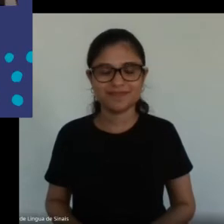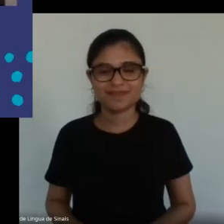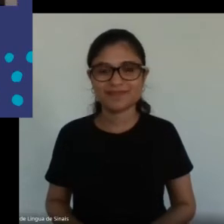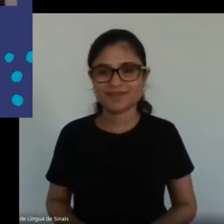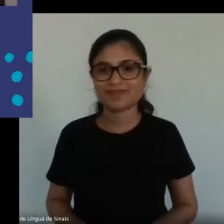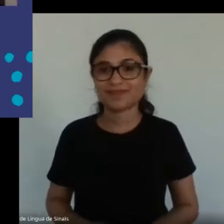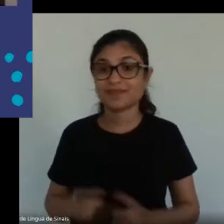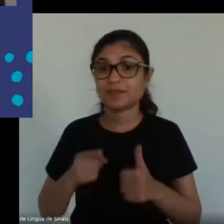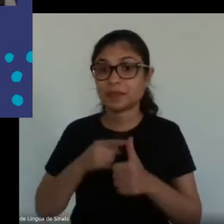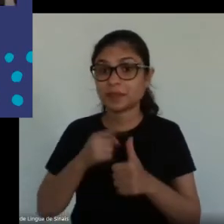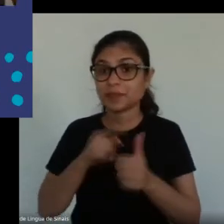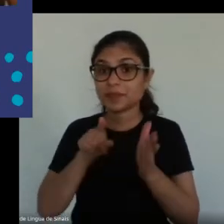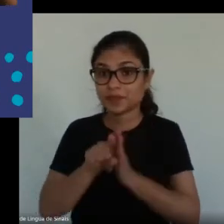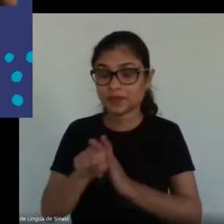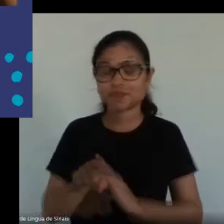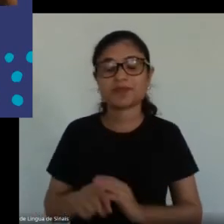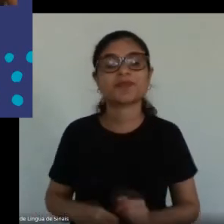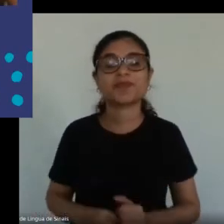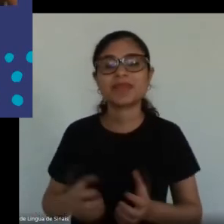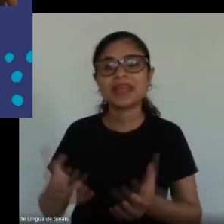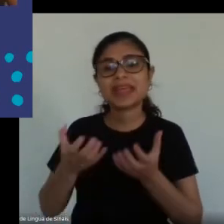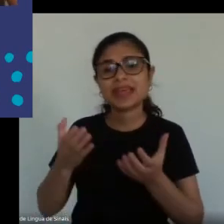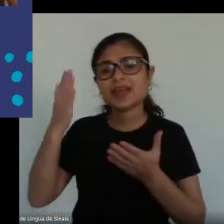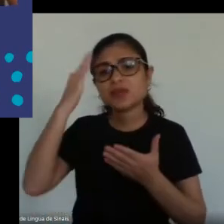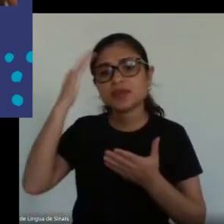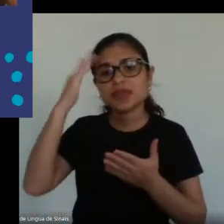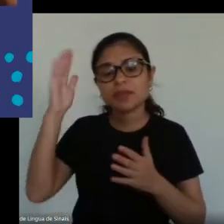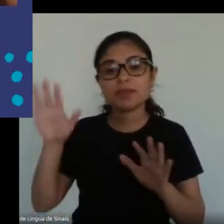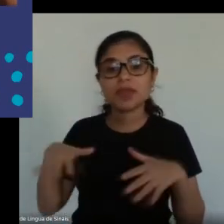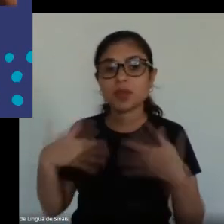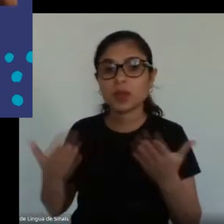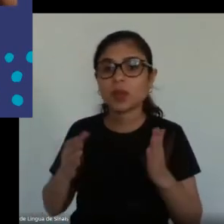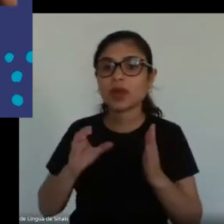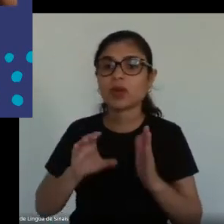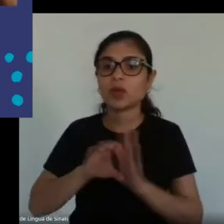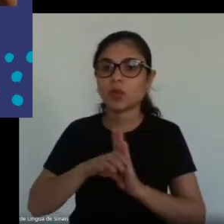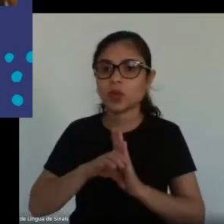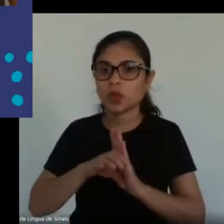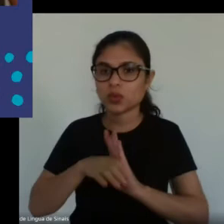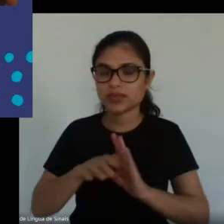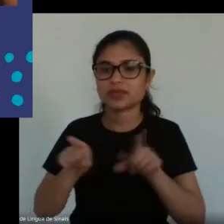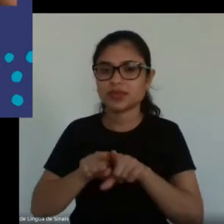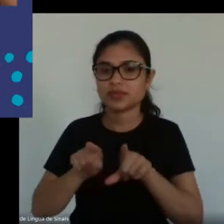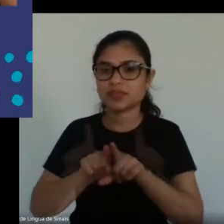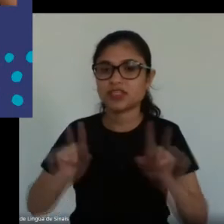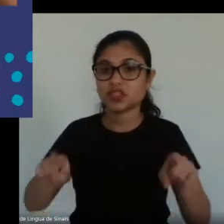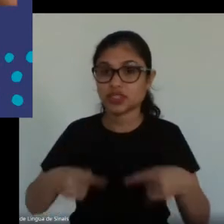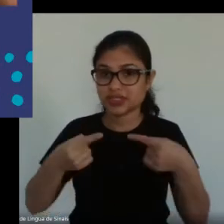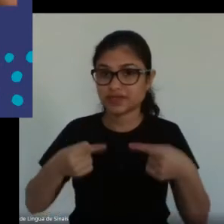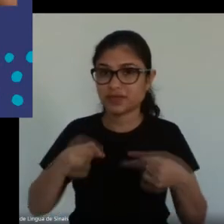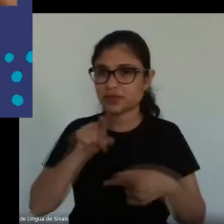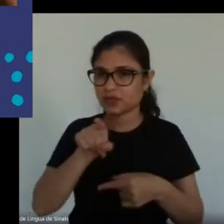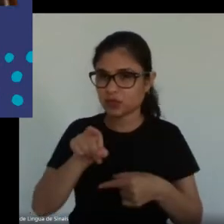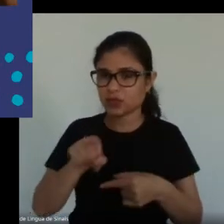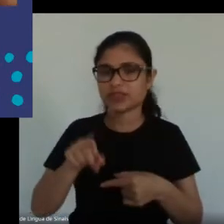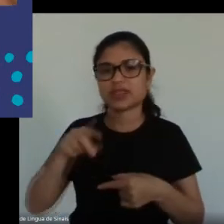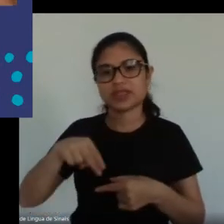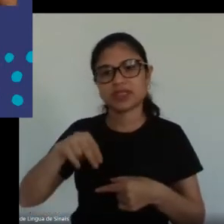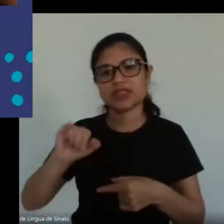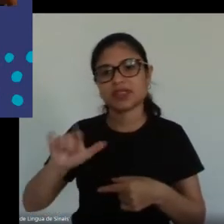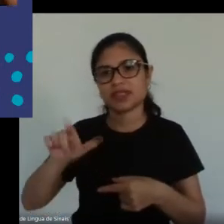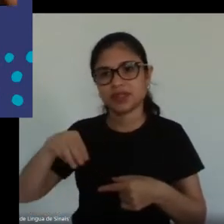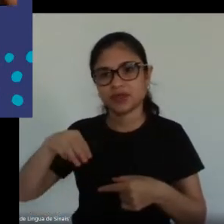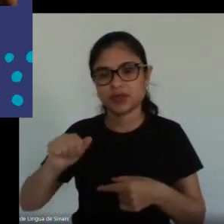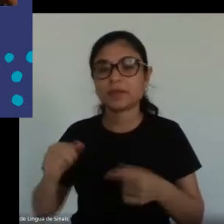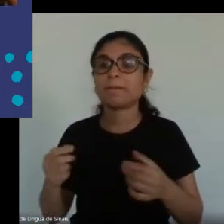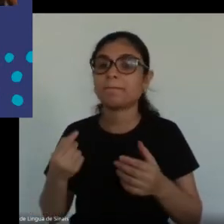Pronto. Ó, a primeira é: queria saber quais estão sendo os maiores desafios que você, Nilma, está percebendo